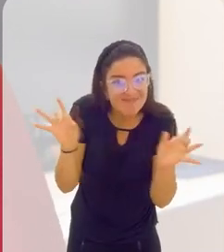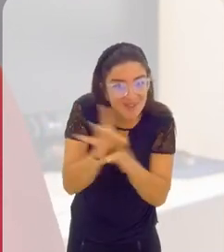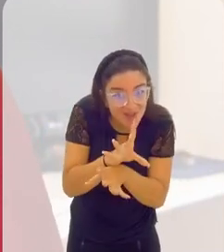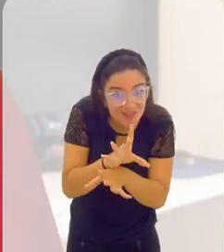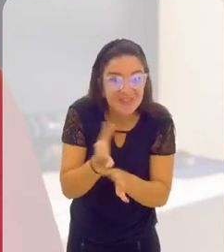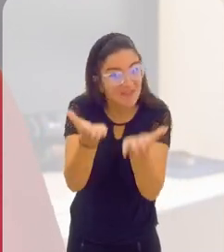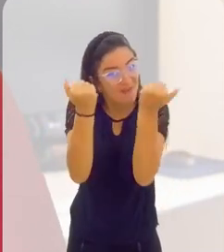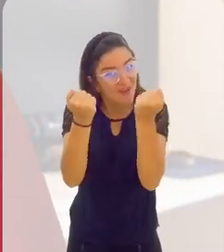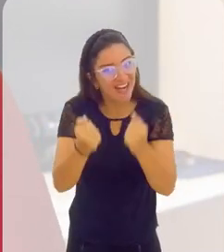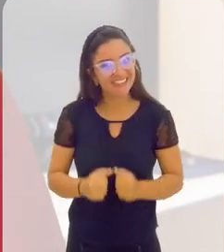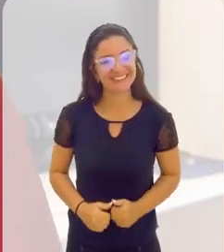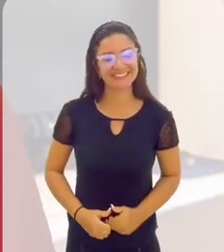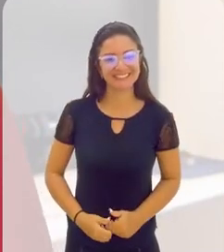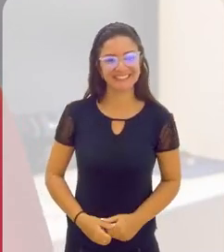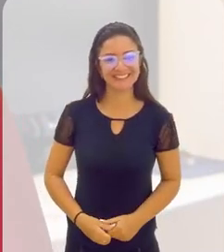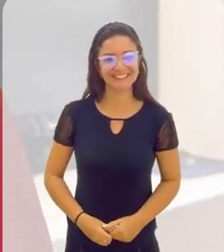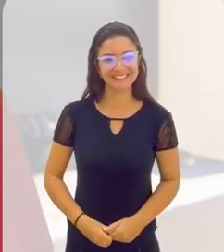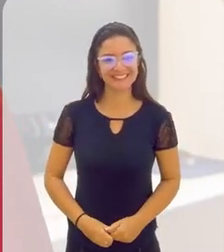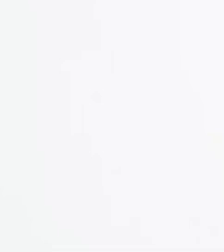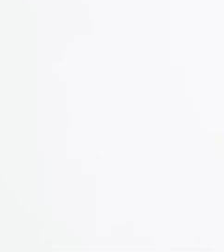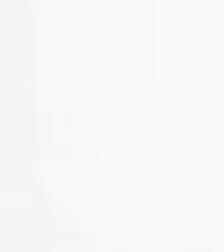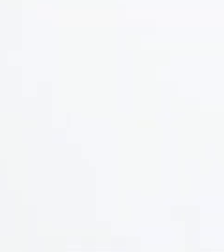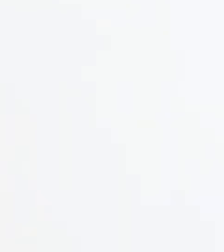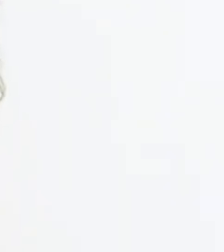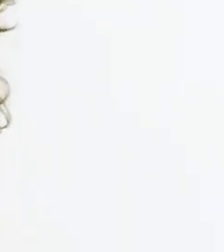cintos está no ar o educação